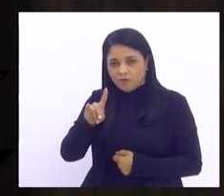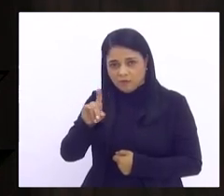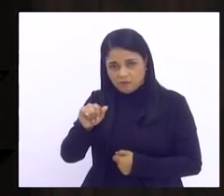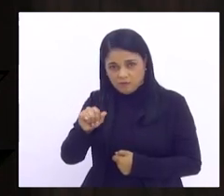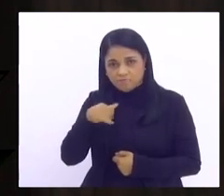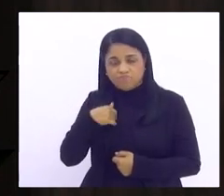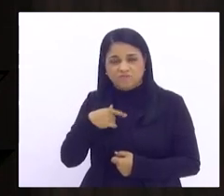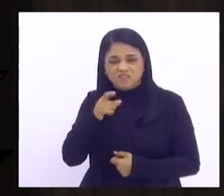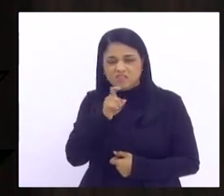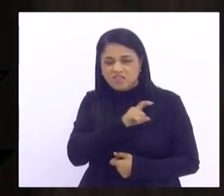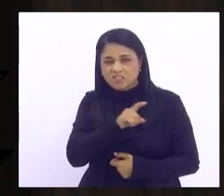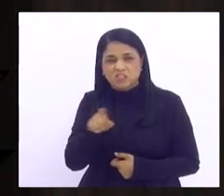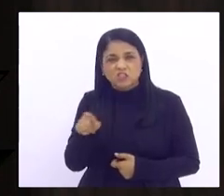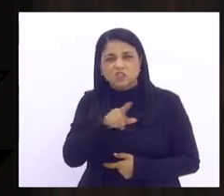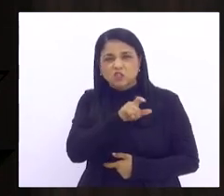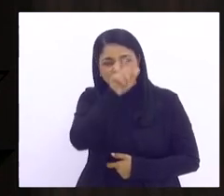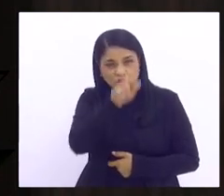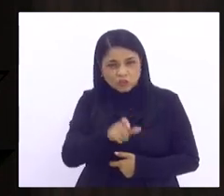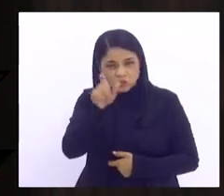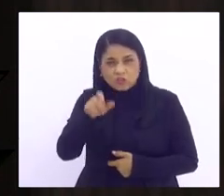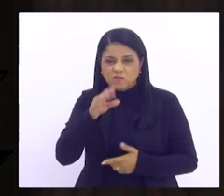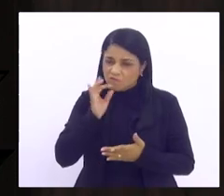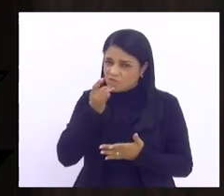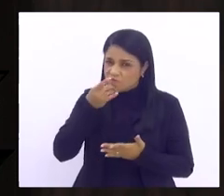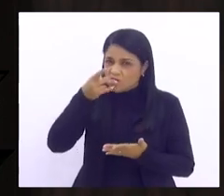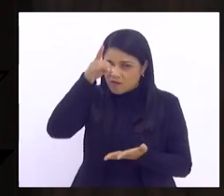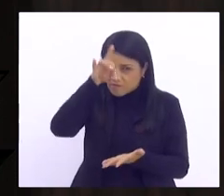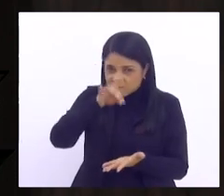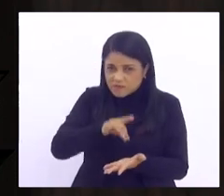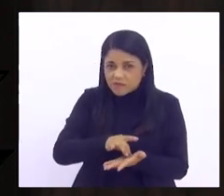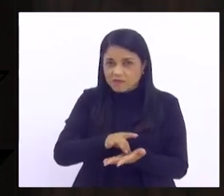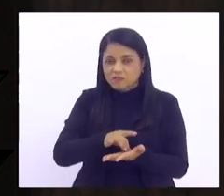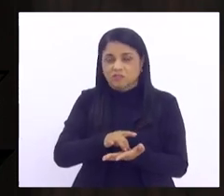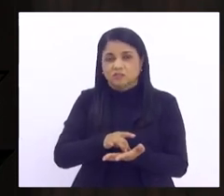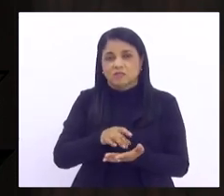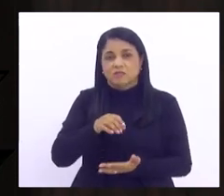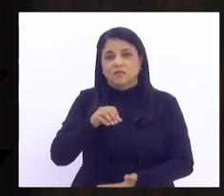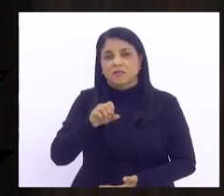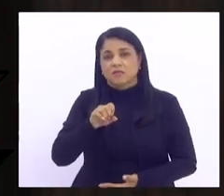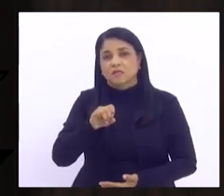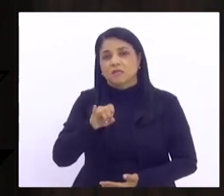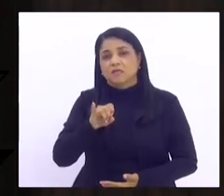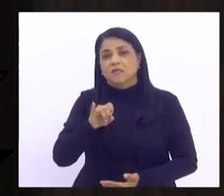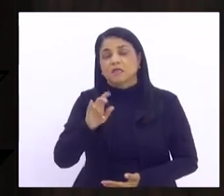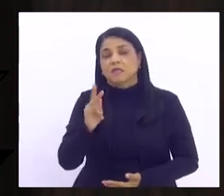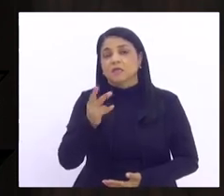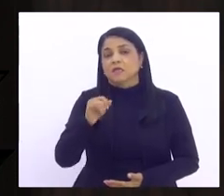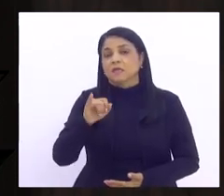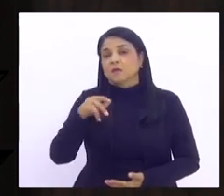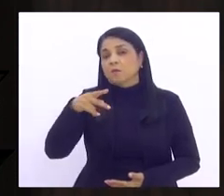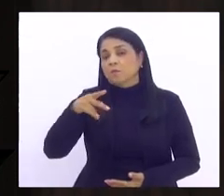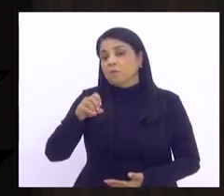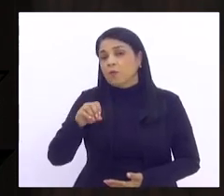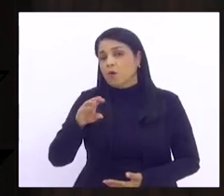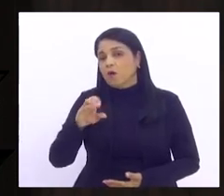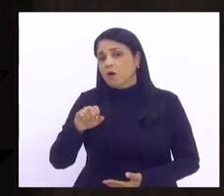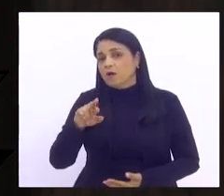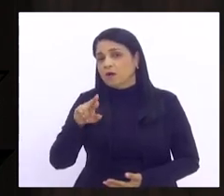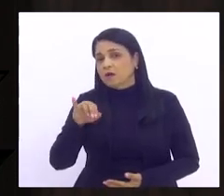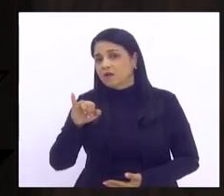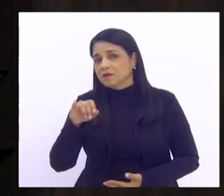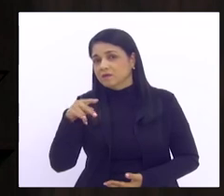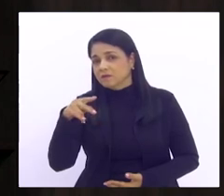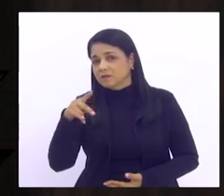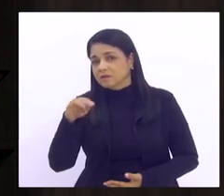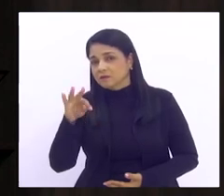eu preciso falar com toda sinceridade aqui para vocês, porque eles são hipócritas. Mas eles tentam vir com aquela vozinha mansa. Ah,